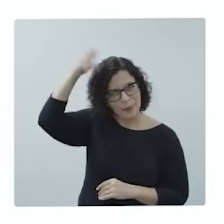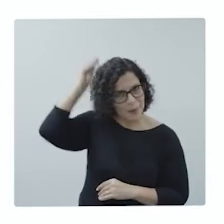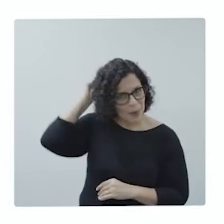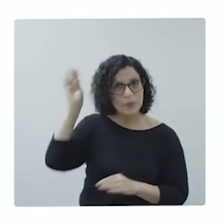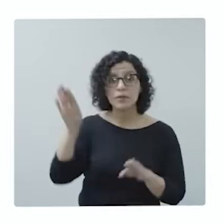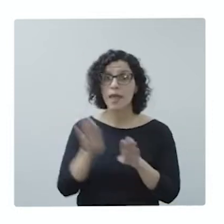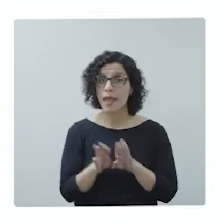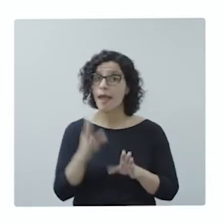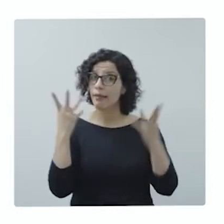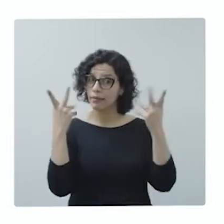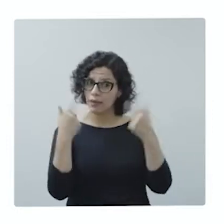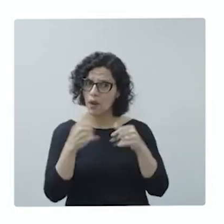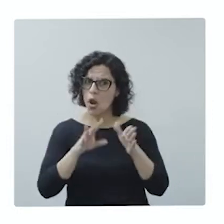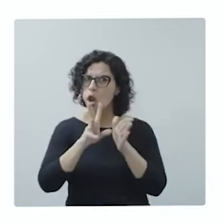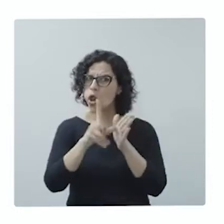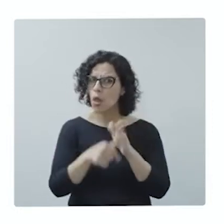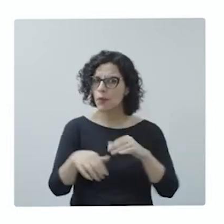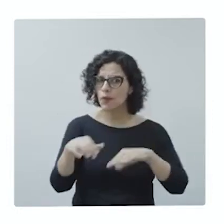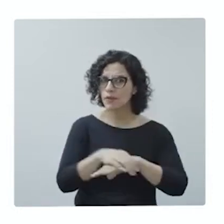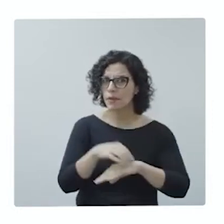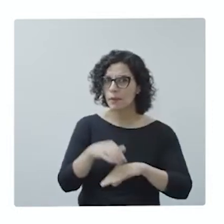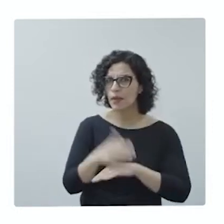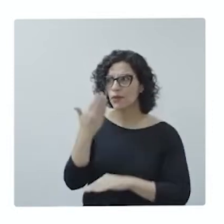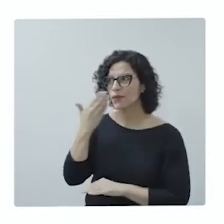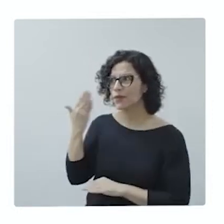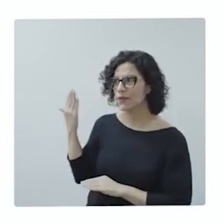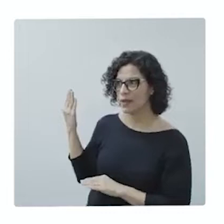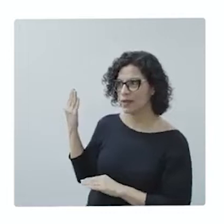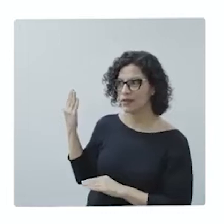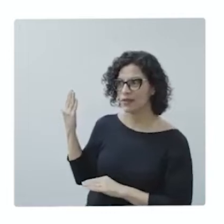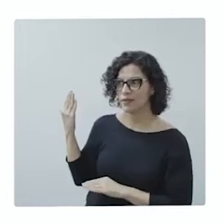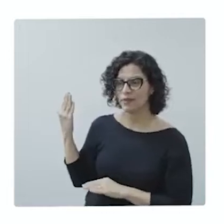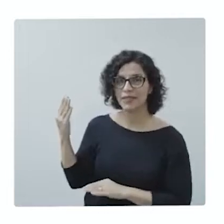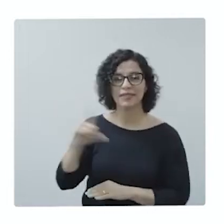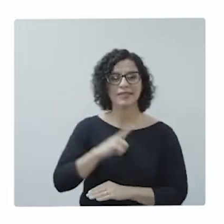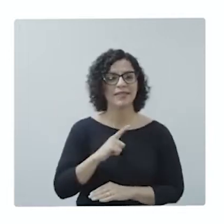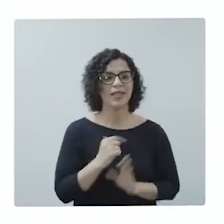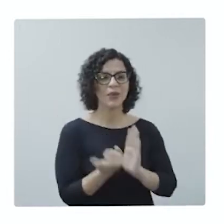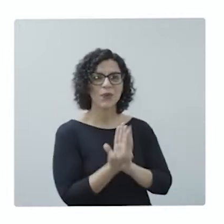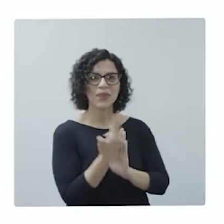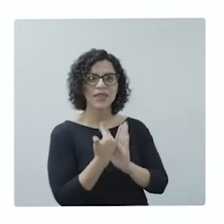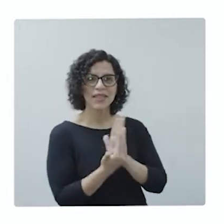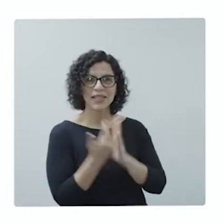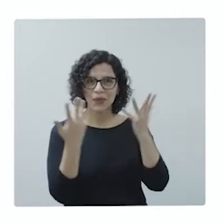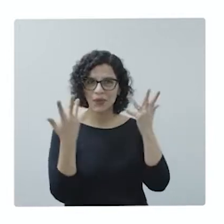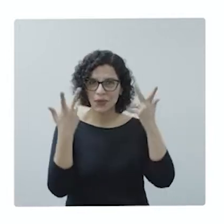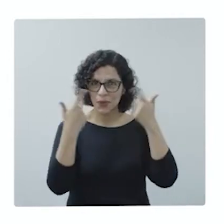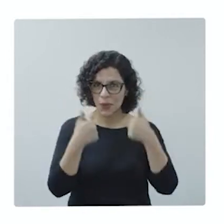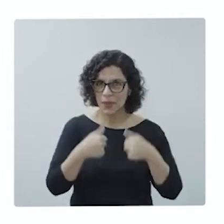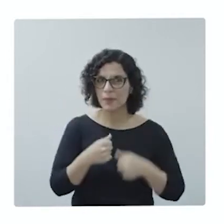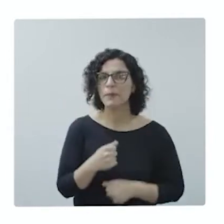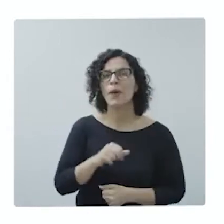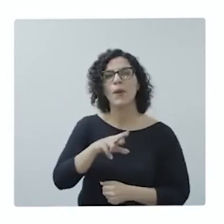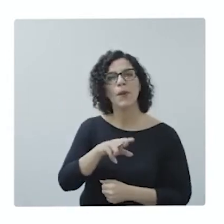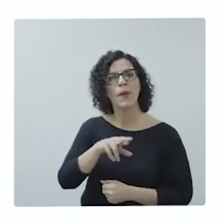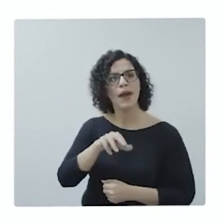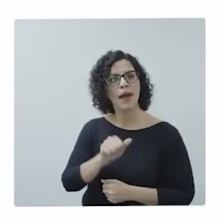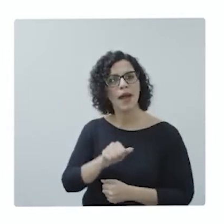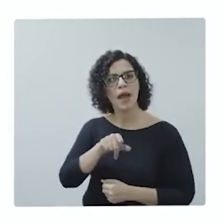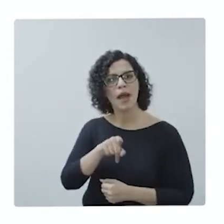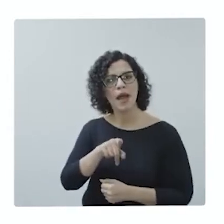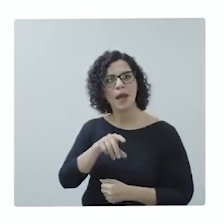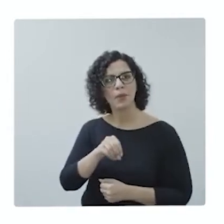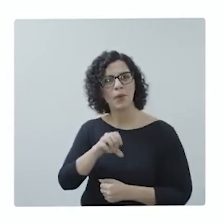ela fez isso, né? Olha aqui, nós temos... a imagem de um animal,